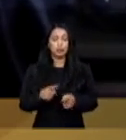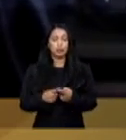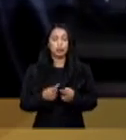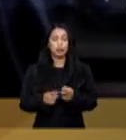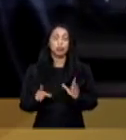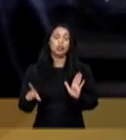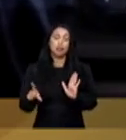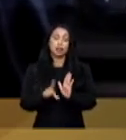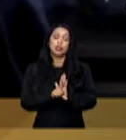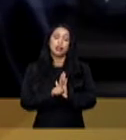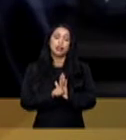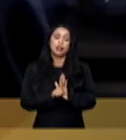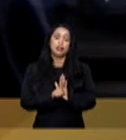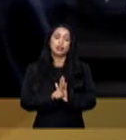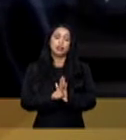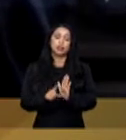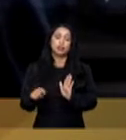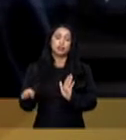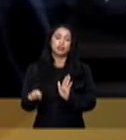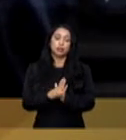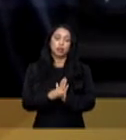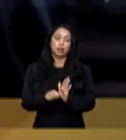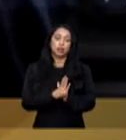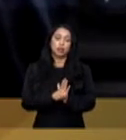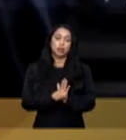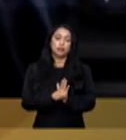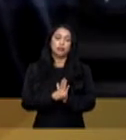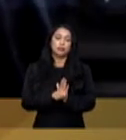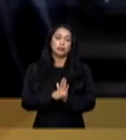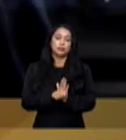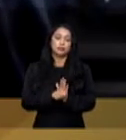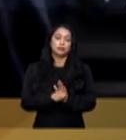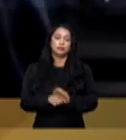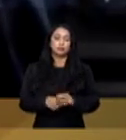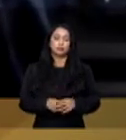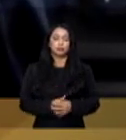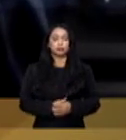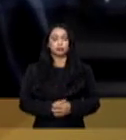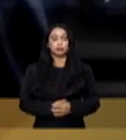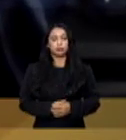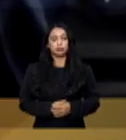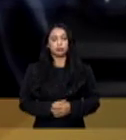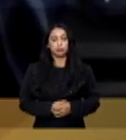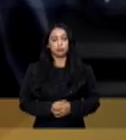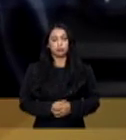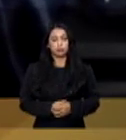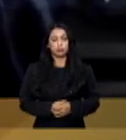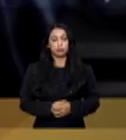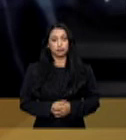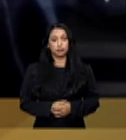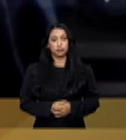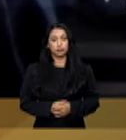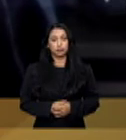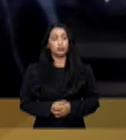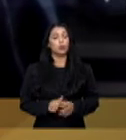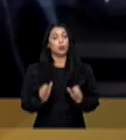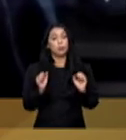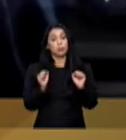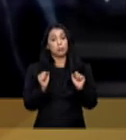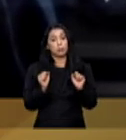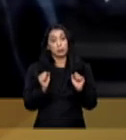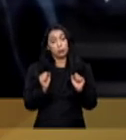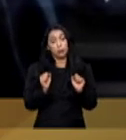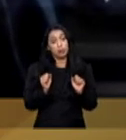legislação de drogas, ela presume o potencial nocivo, lesivo